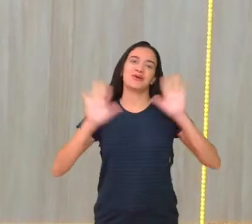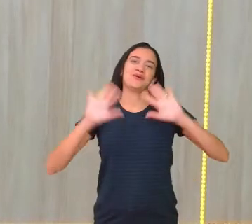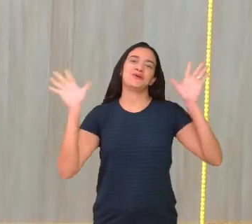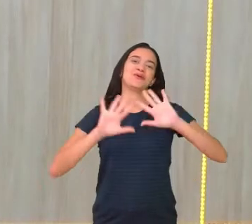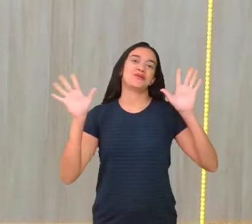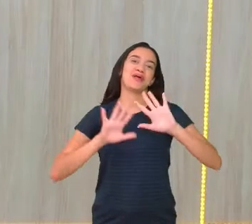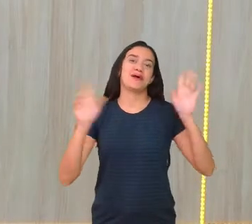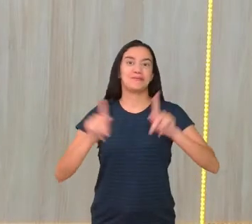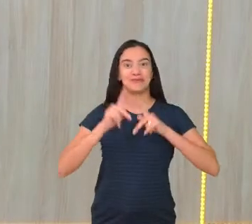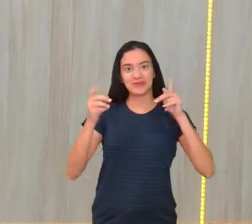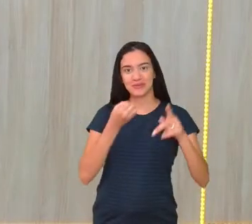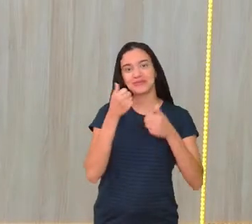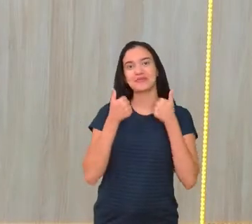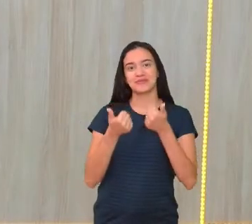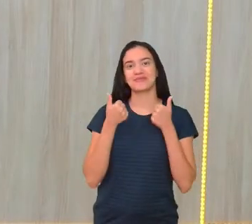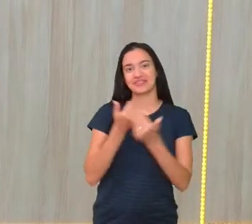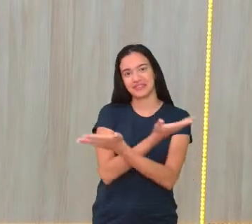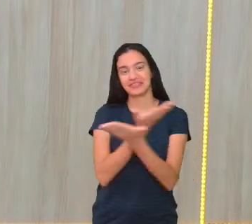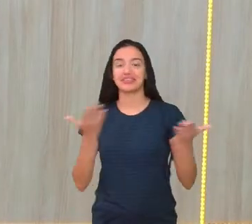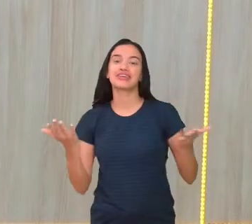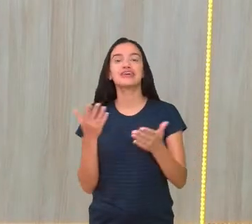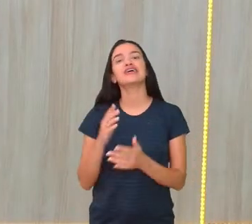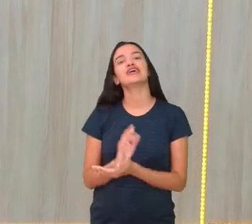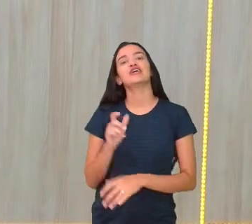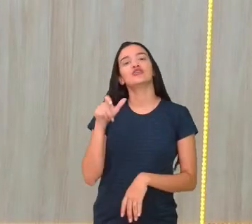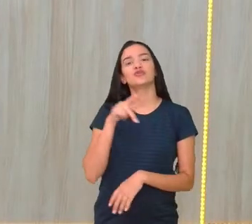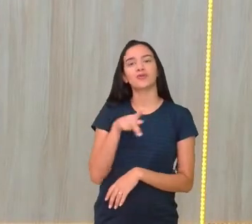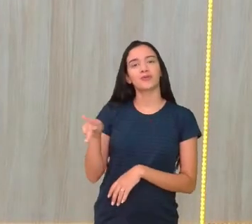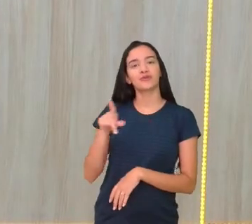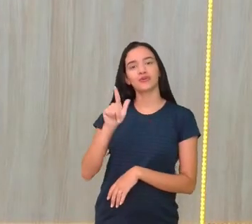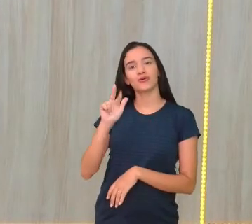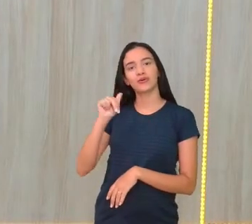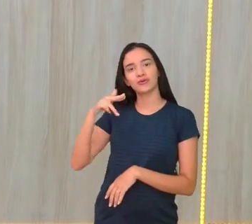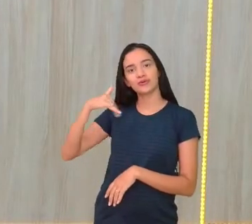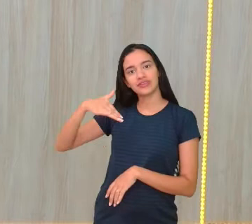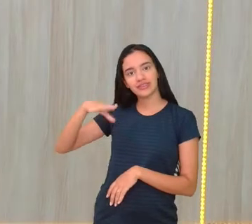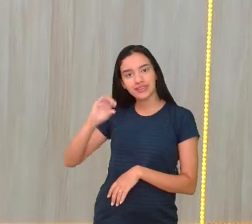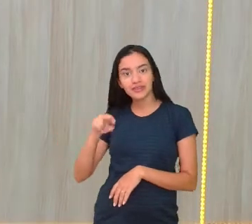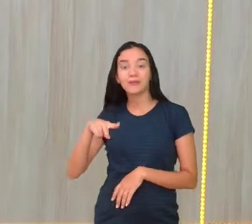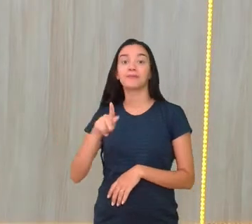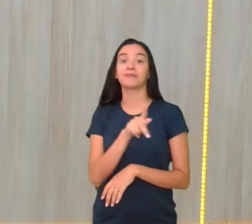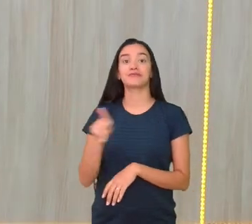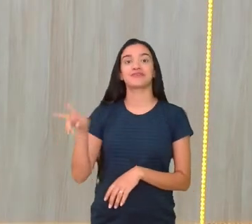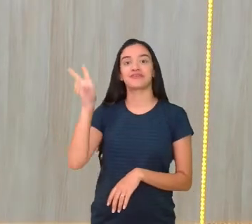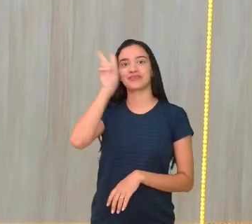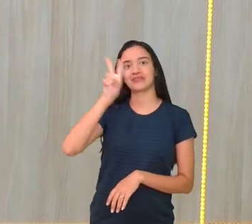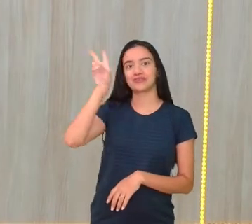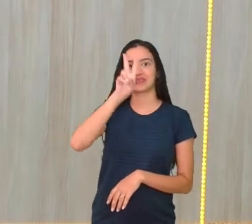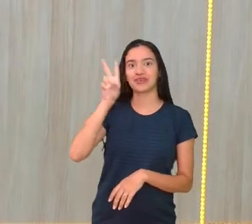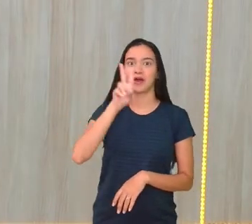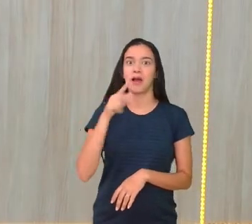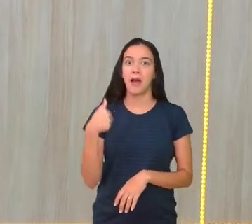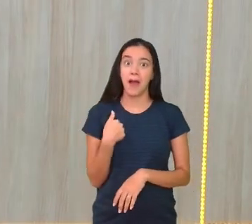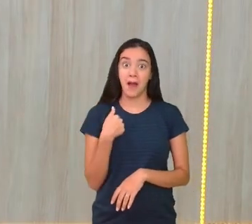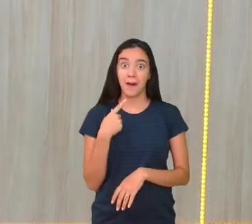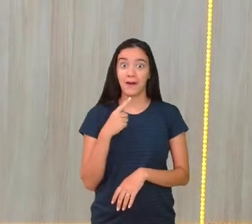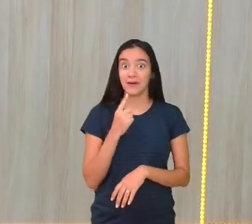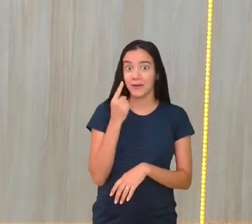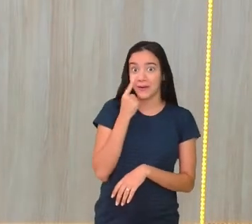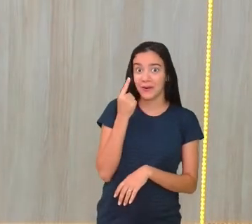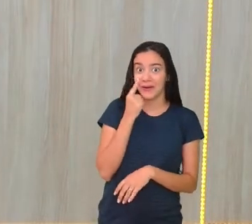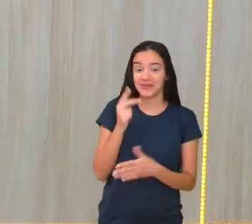Olá pessoal, tudo bom com vocês? Eu sou o professor Luciano Júnior, professor de História. E a gente já tá